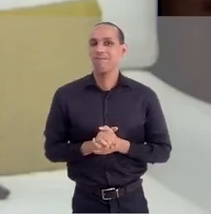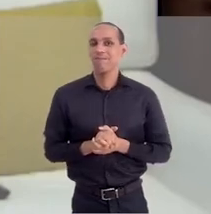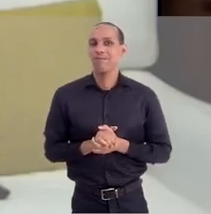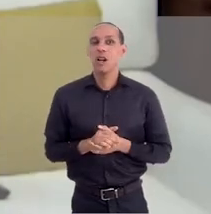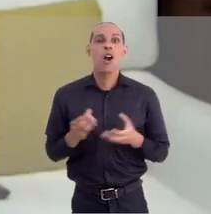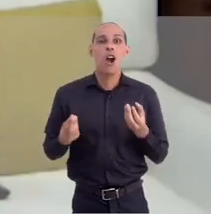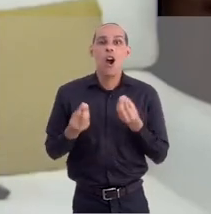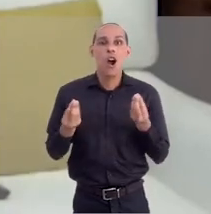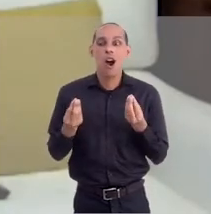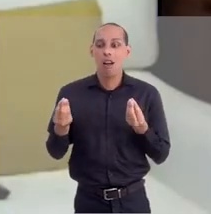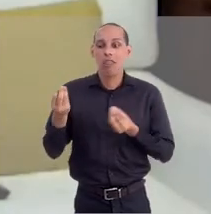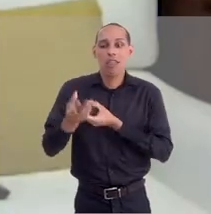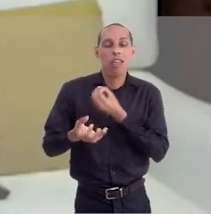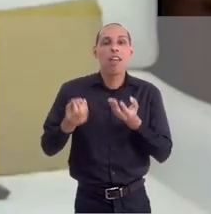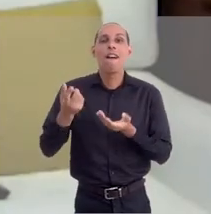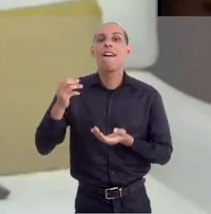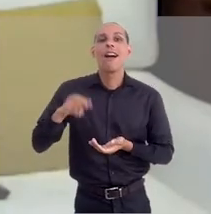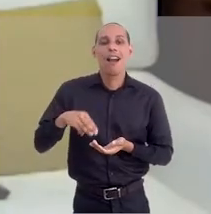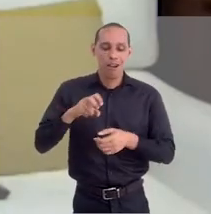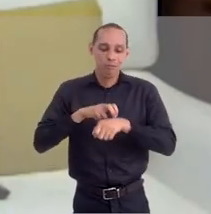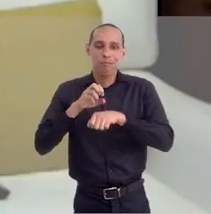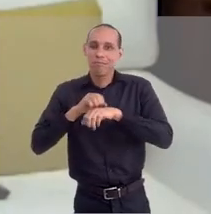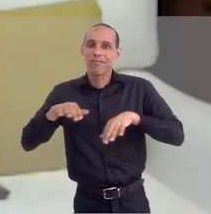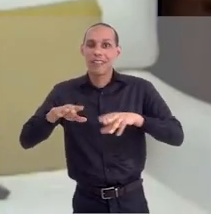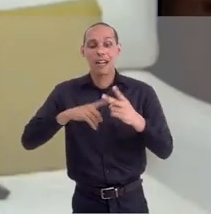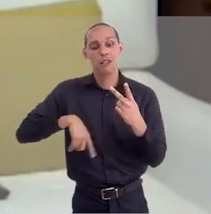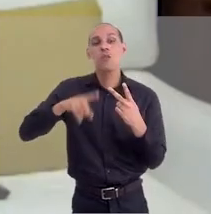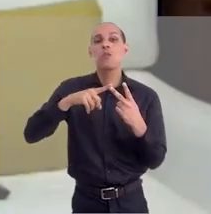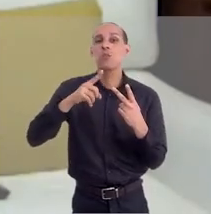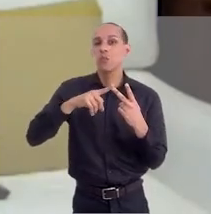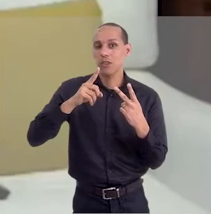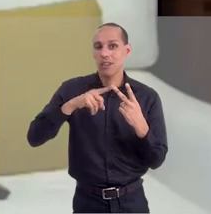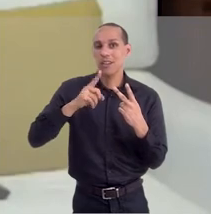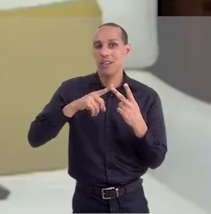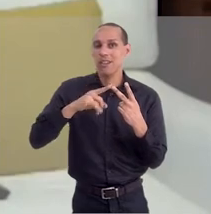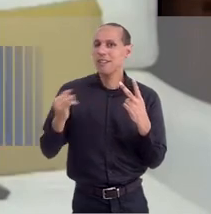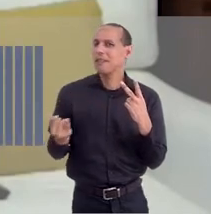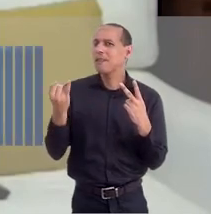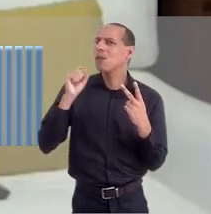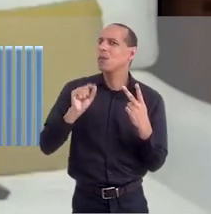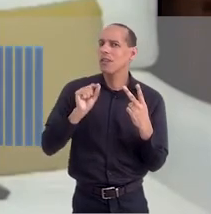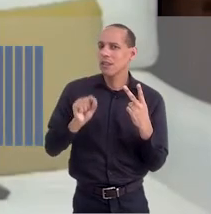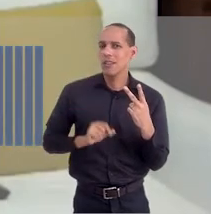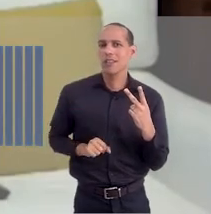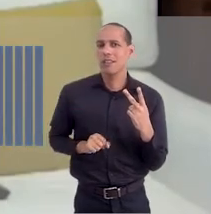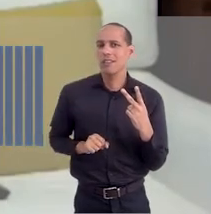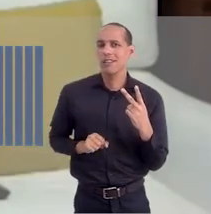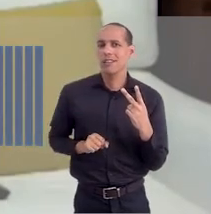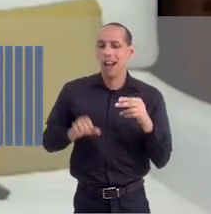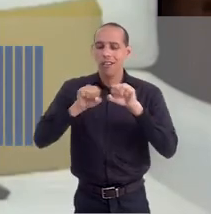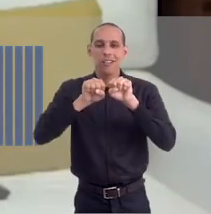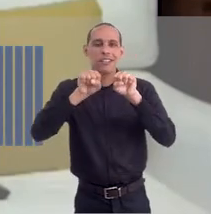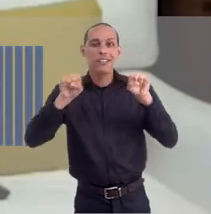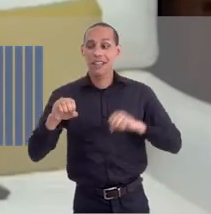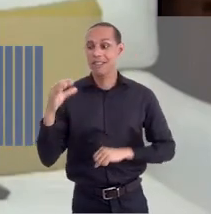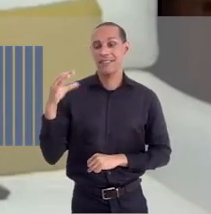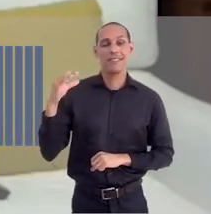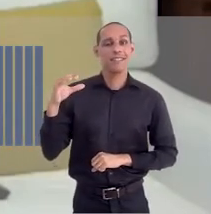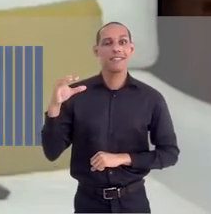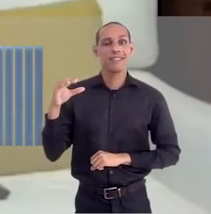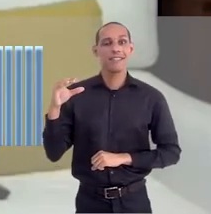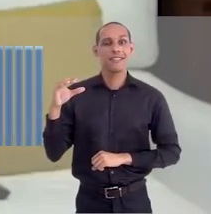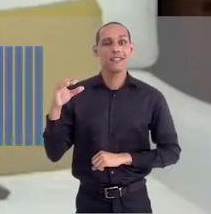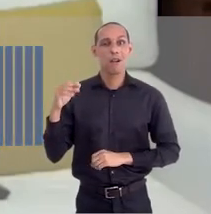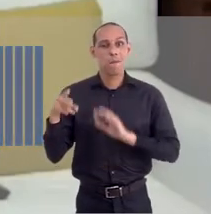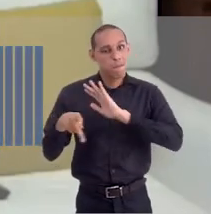e tudo isso foi trazido à baila pela pandemia. A outra questão foi a importância fundamental de ter um sistema de